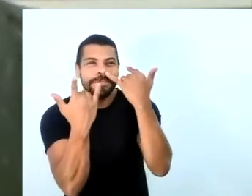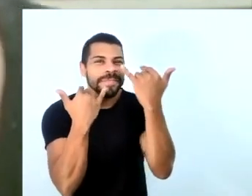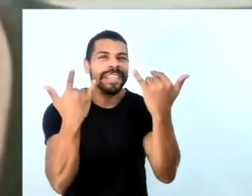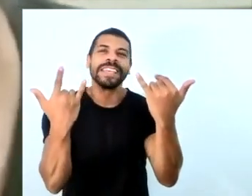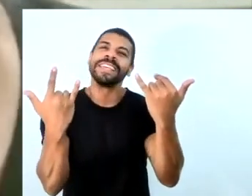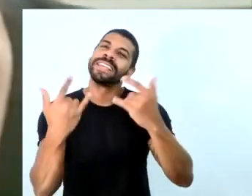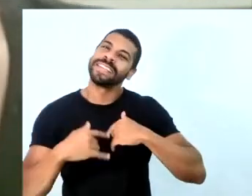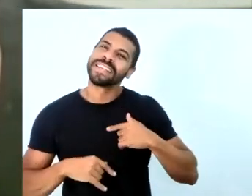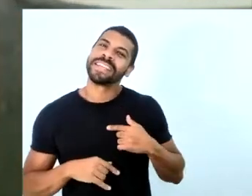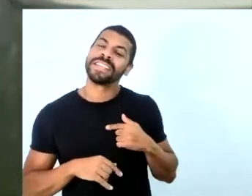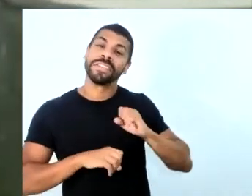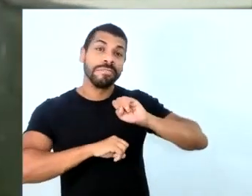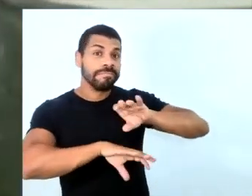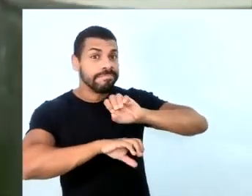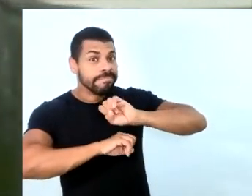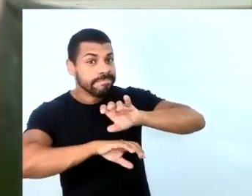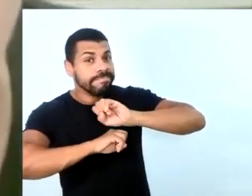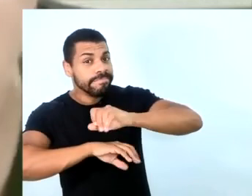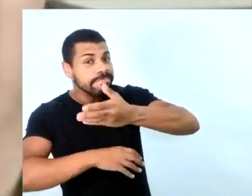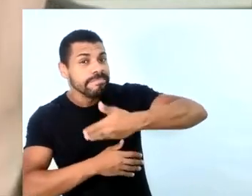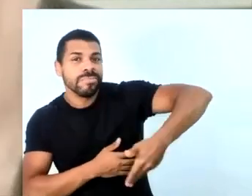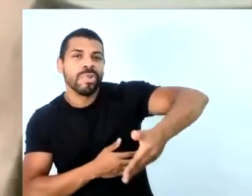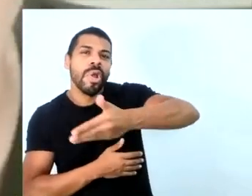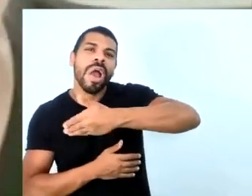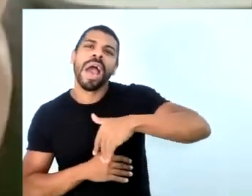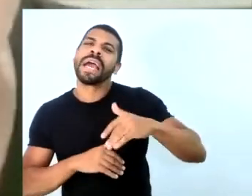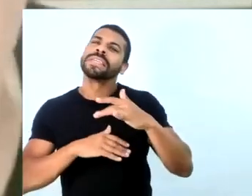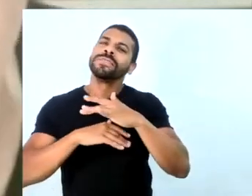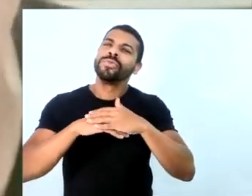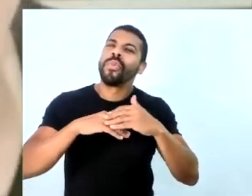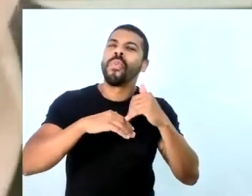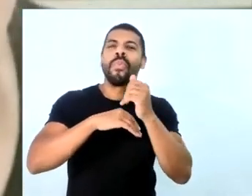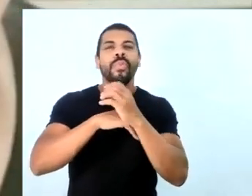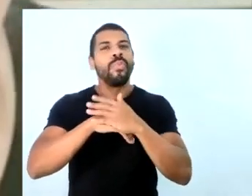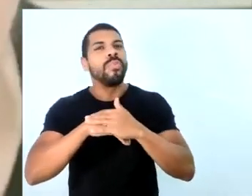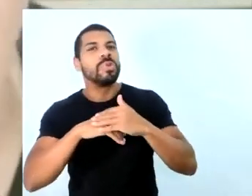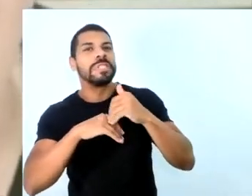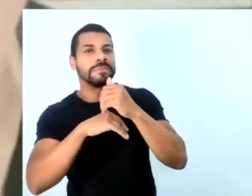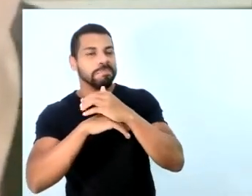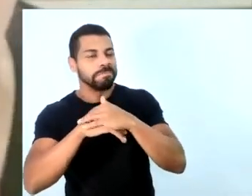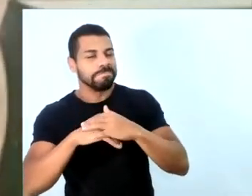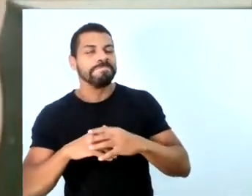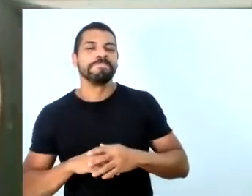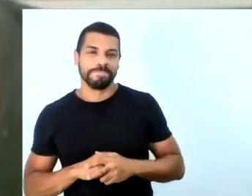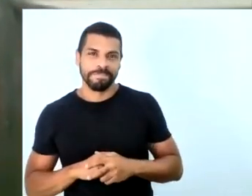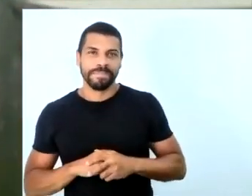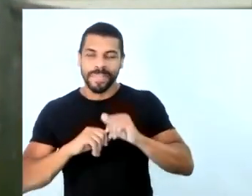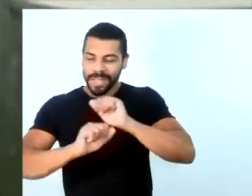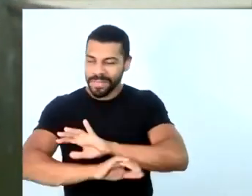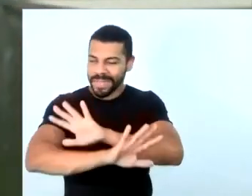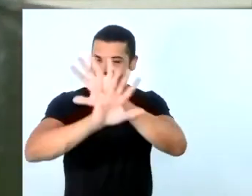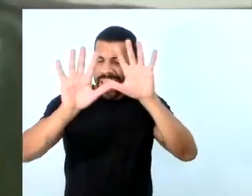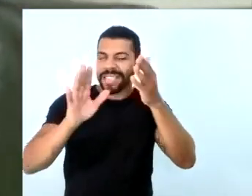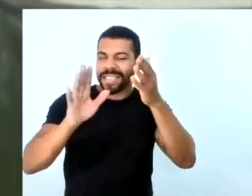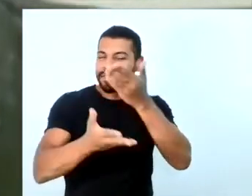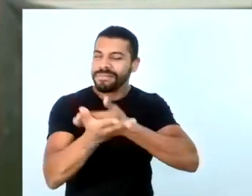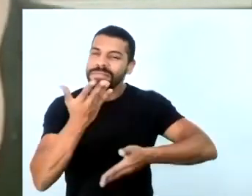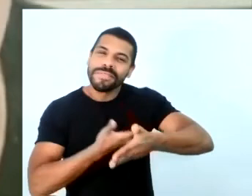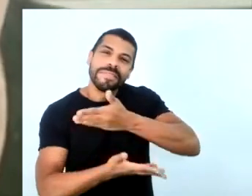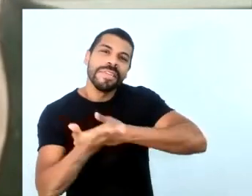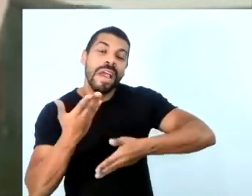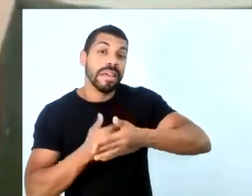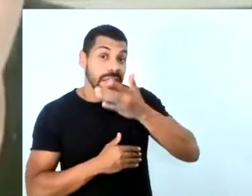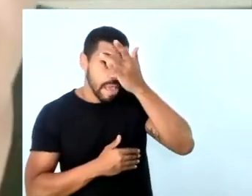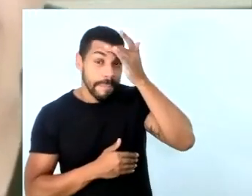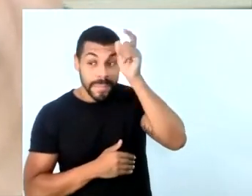inspirador, e também acho bastante didático, assim, dentro dessa maneira afetiva de falar. Você, Natália, tem uma clareza, um